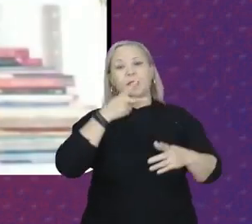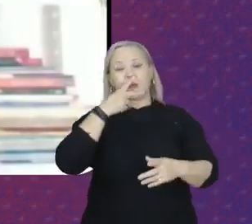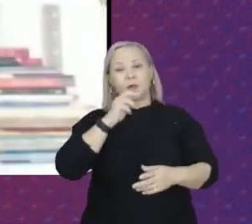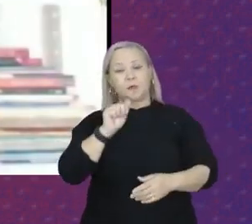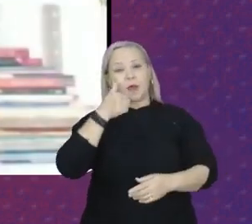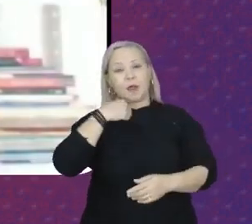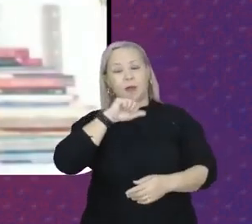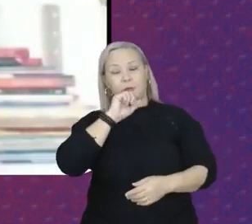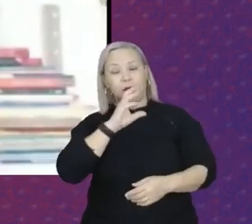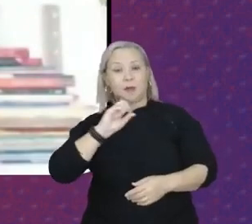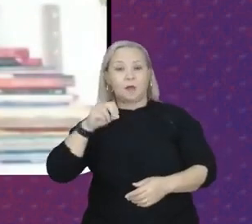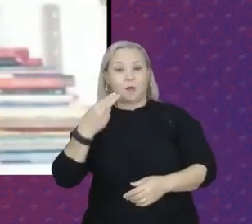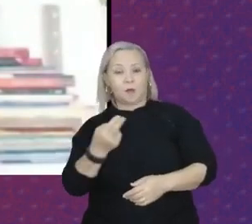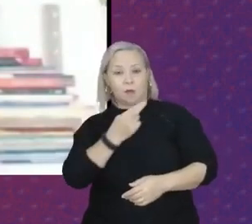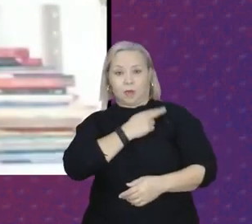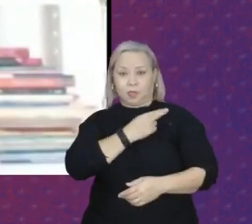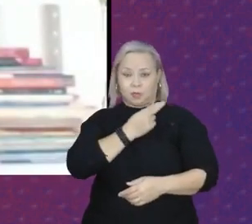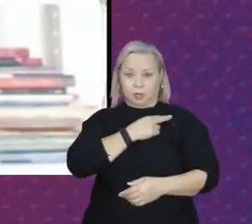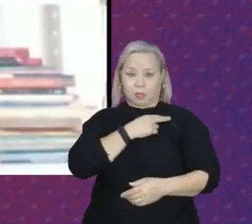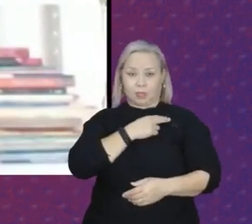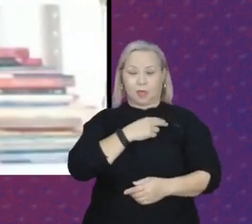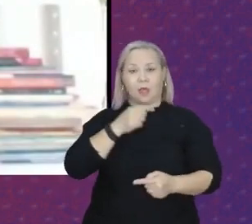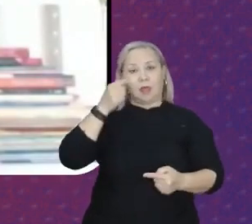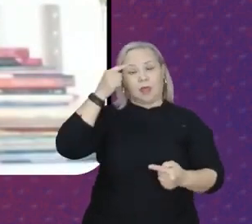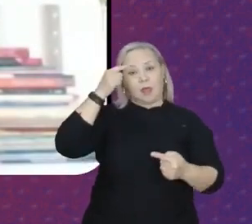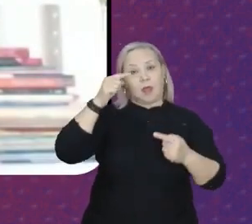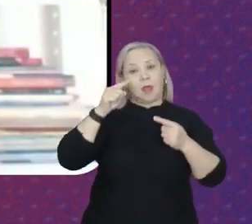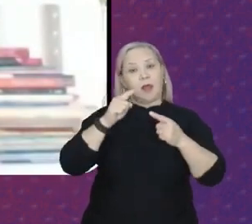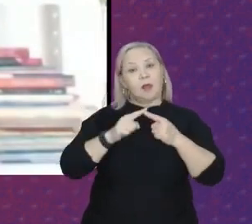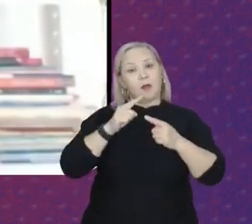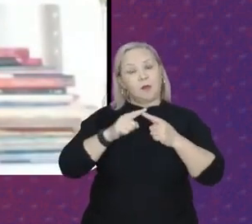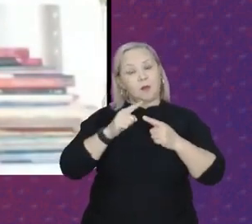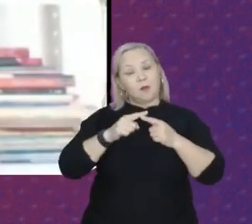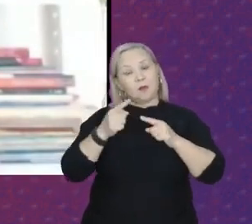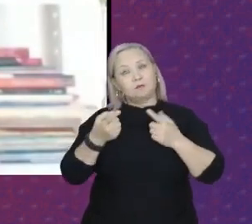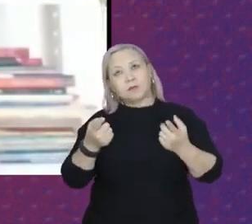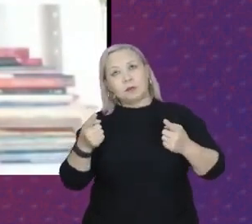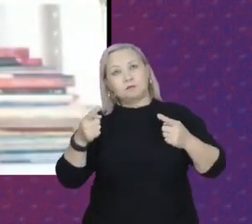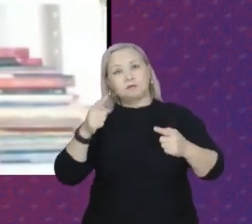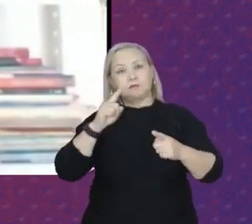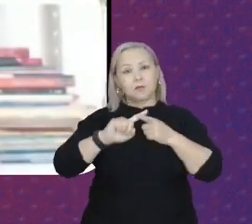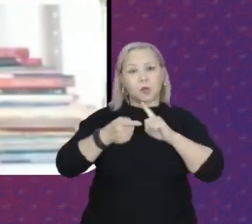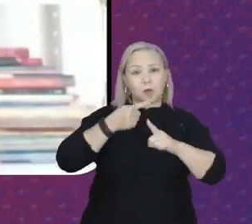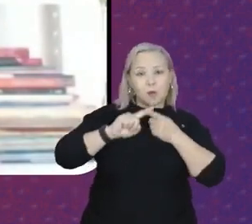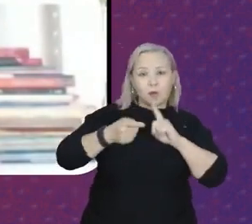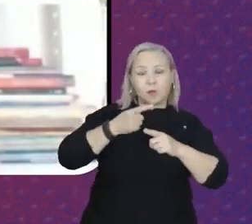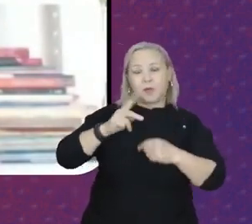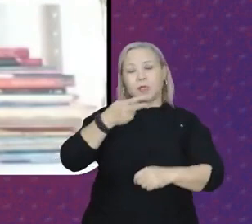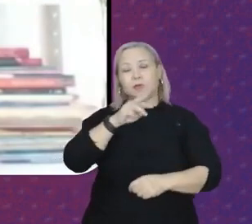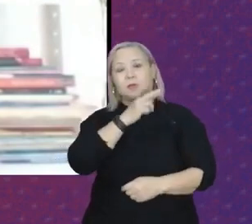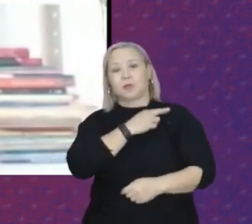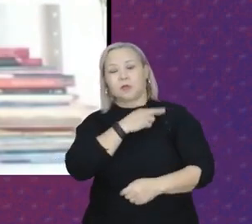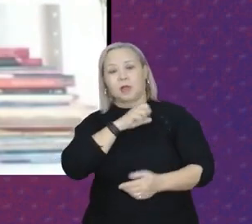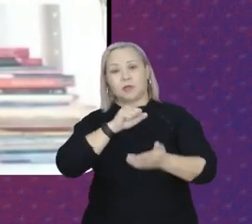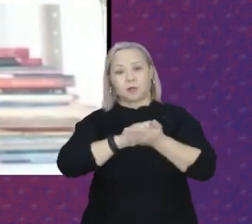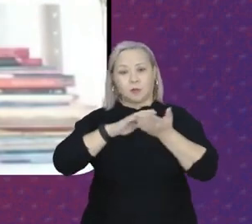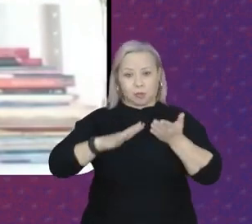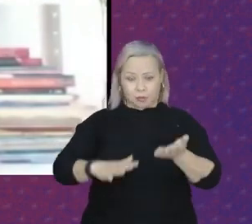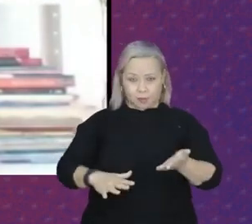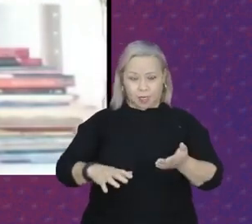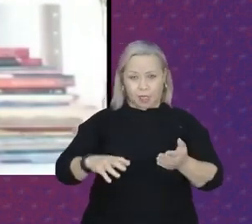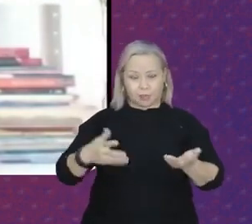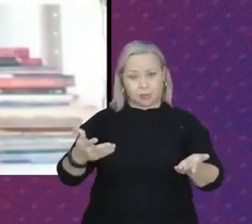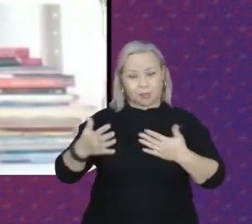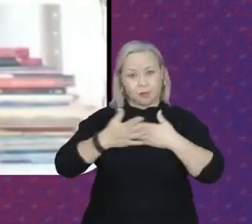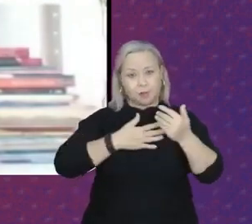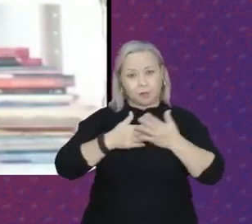ou responsáveis combinem as suas responsabilidades pelos filhos com as suas atividades profissionais,